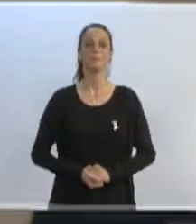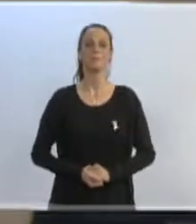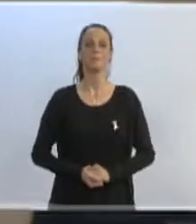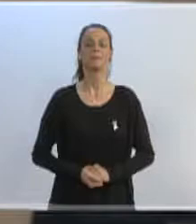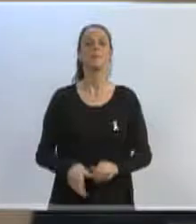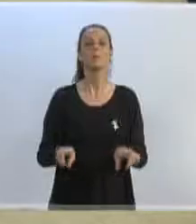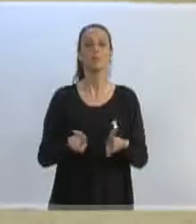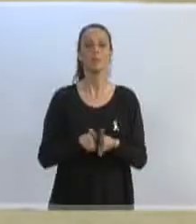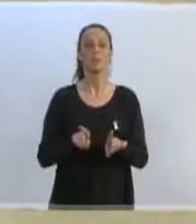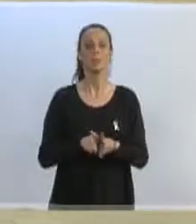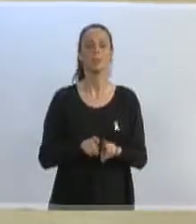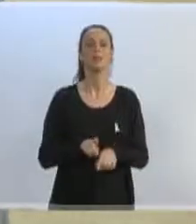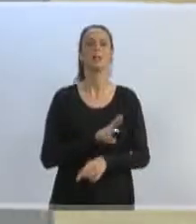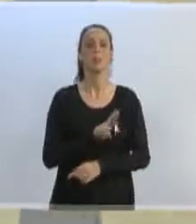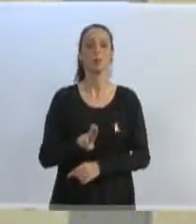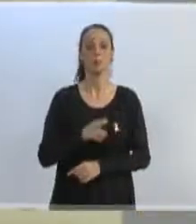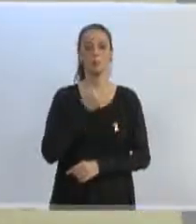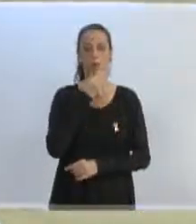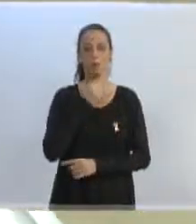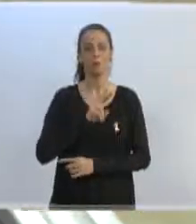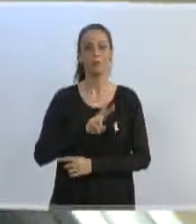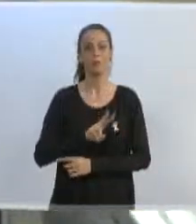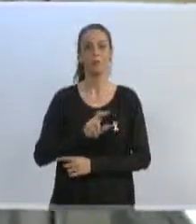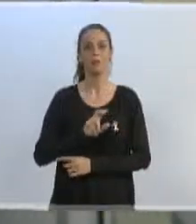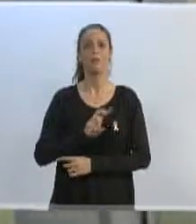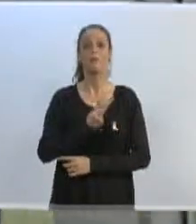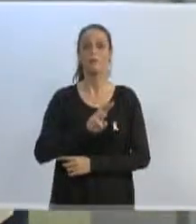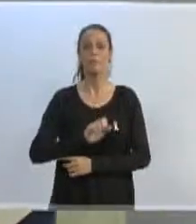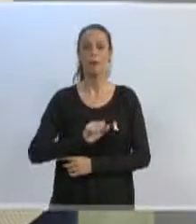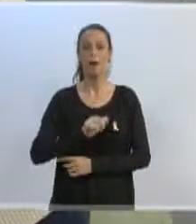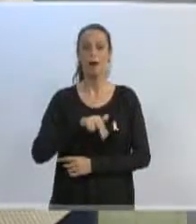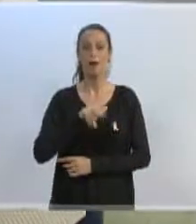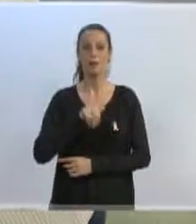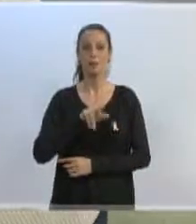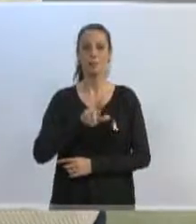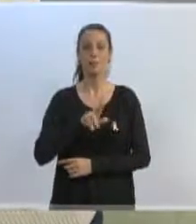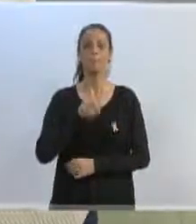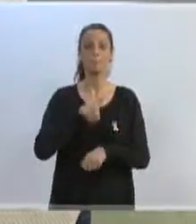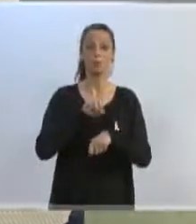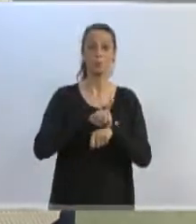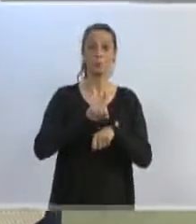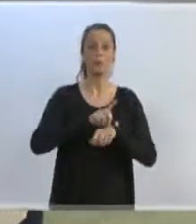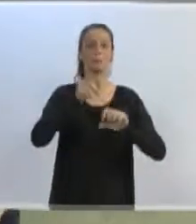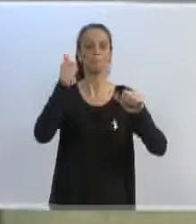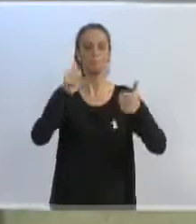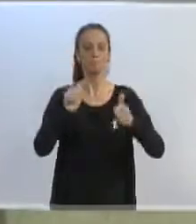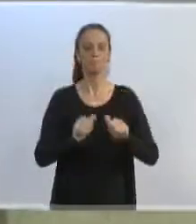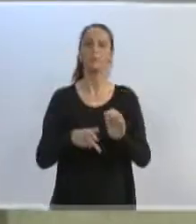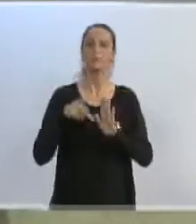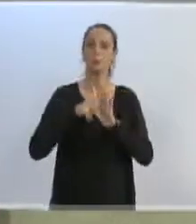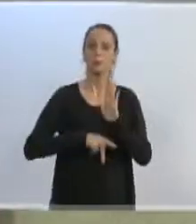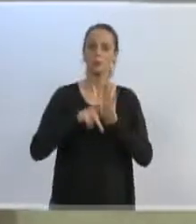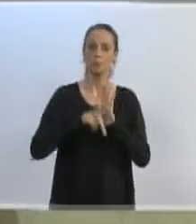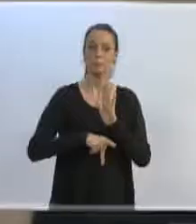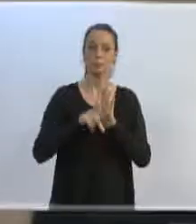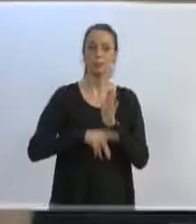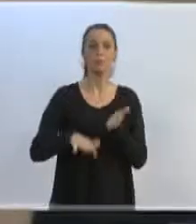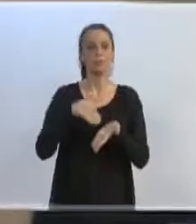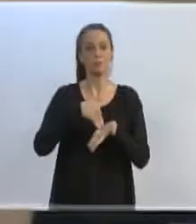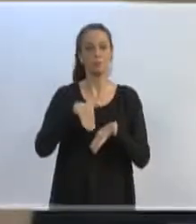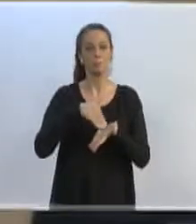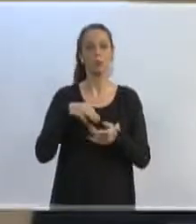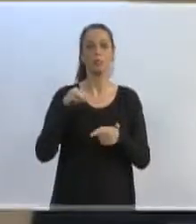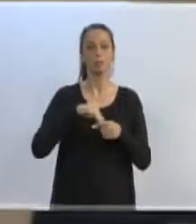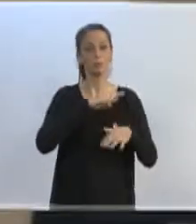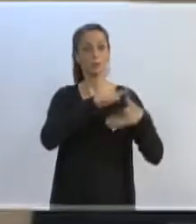O senhor Wagner Figueira de Faria, diretor de Análise de Projetos da Secretaria Municipal de